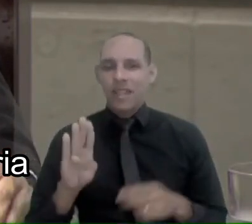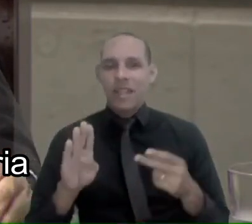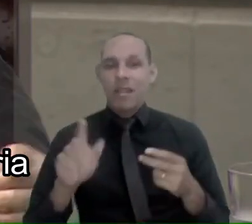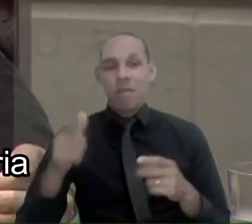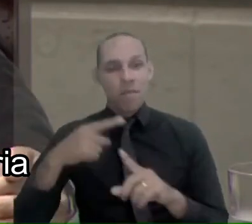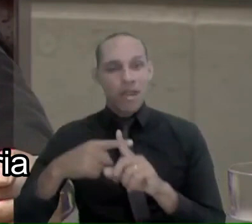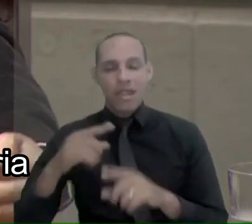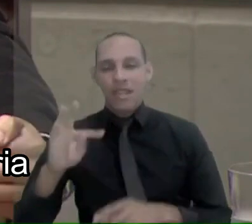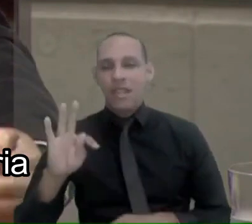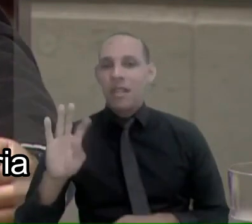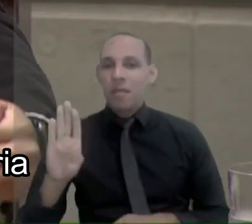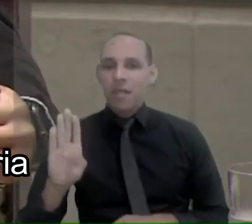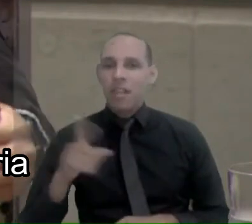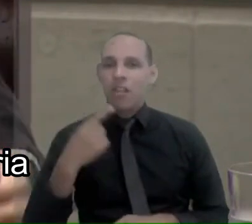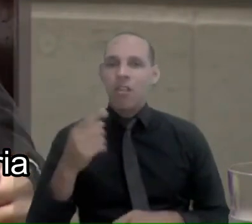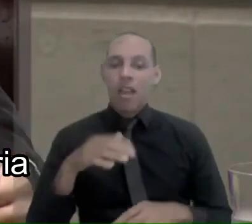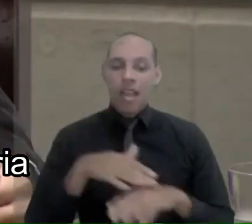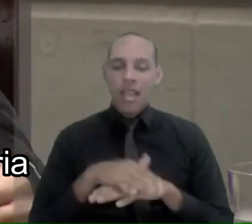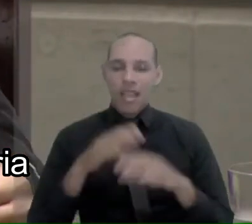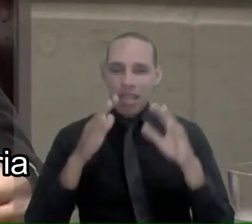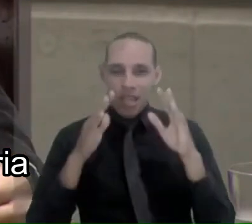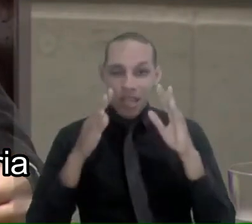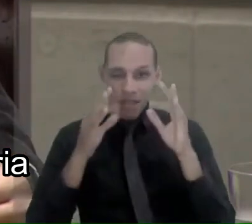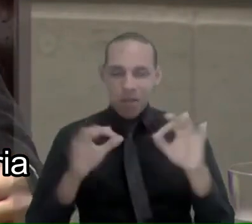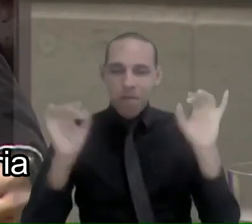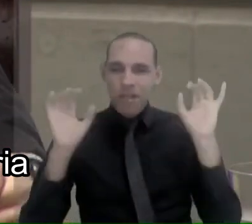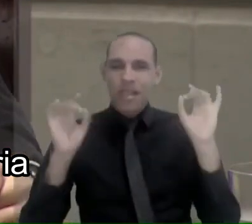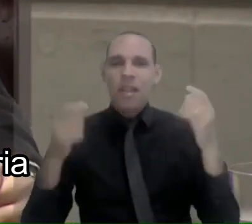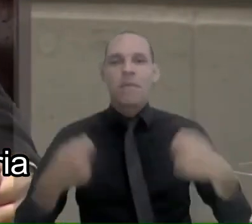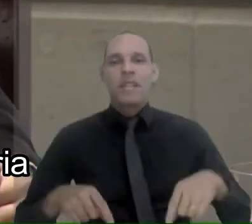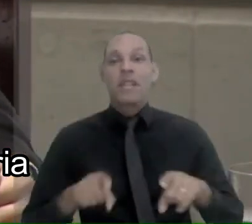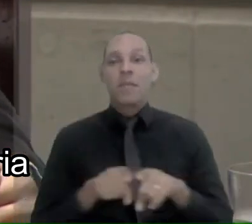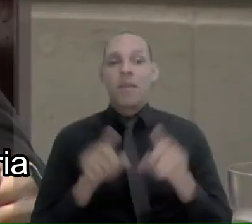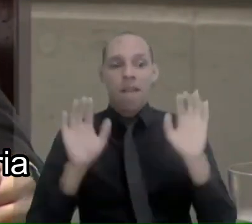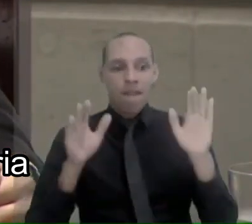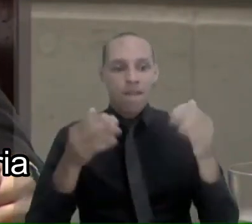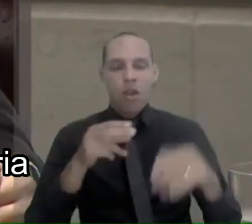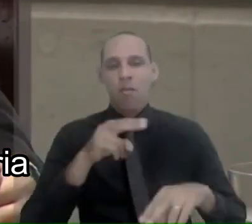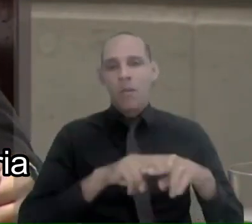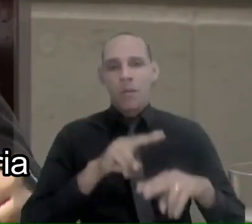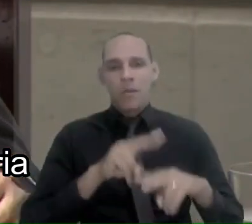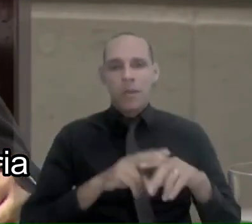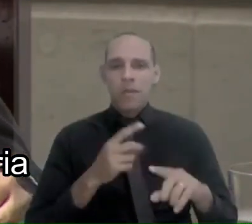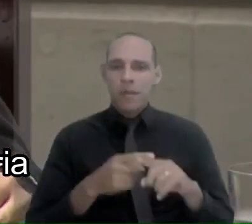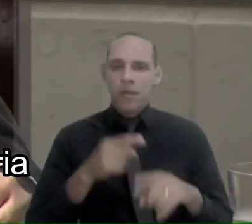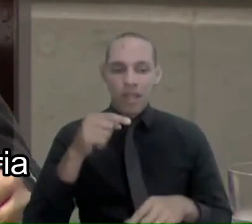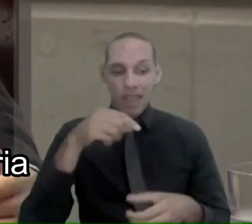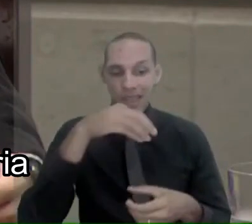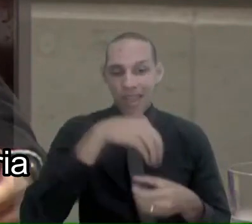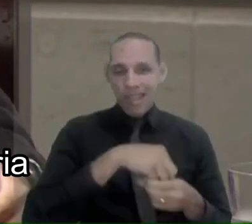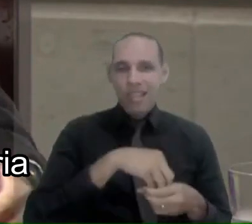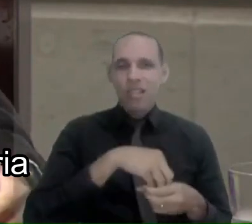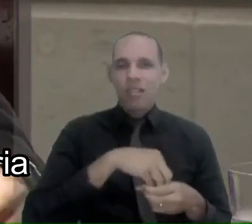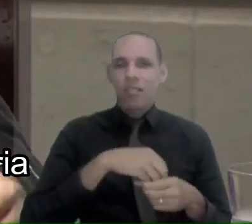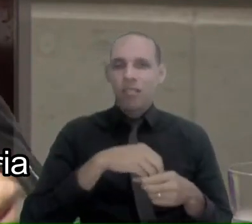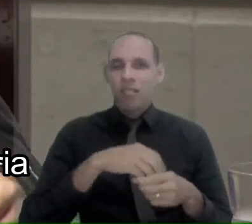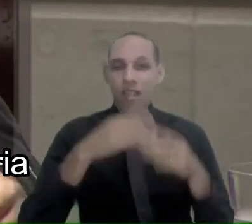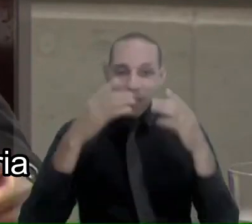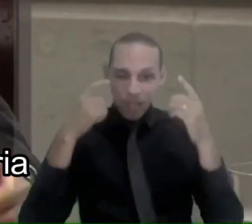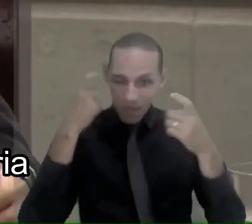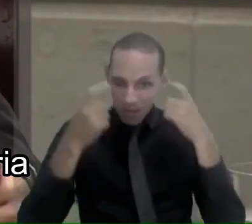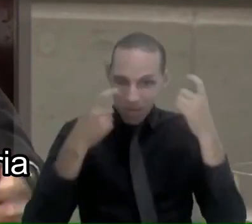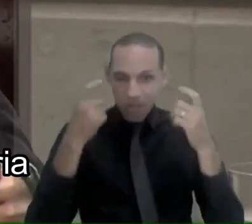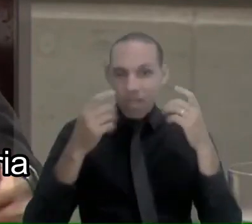especializada, precisávamos colocar foco no sistema prisional, sabendo que lá era um dos pontos de preocupação do Rio pela alta taxa